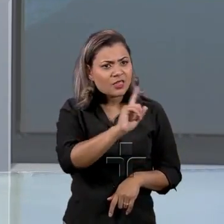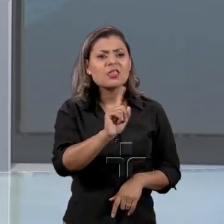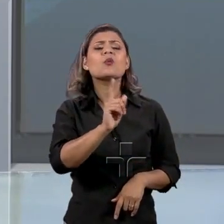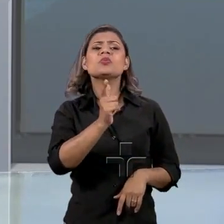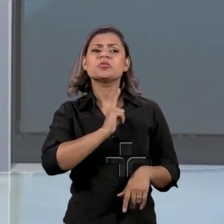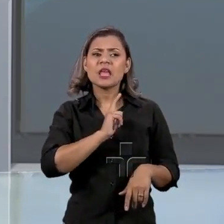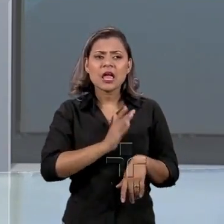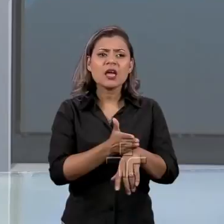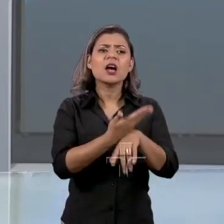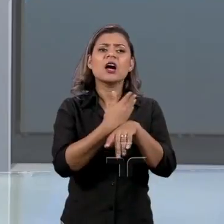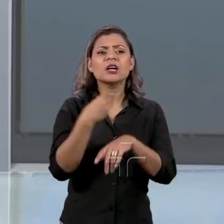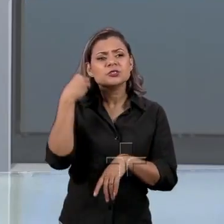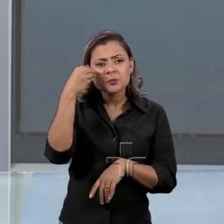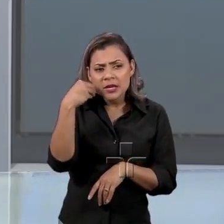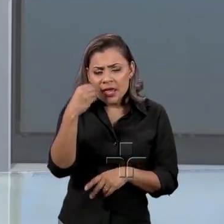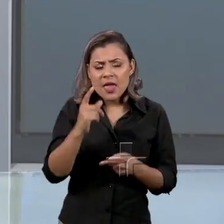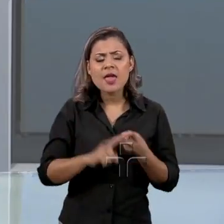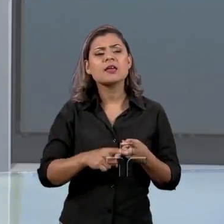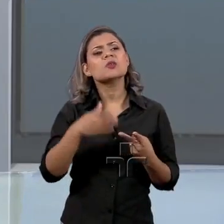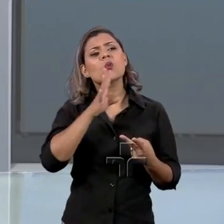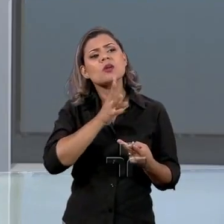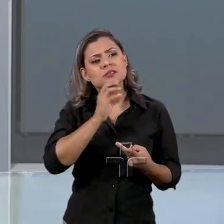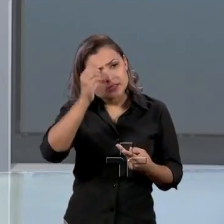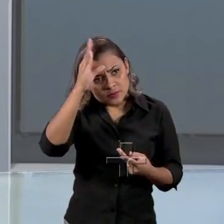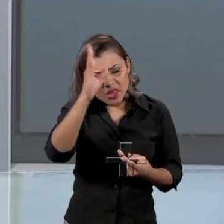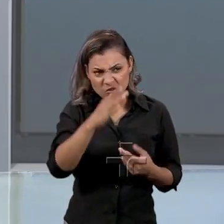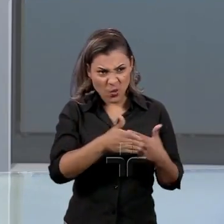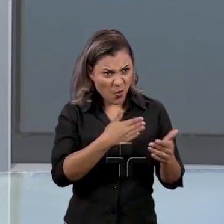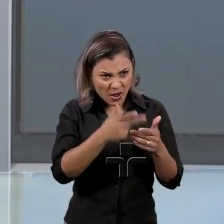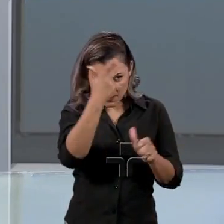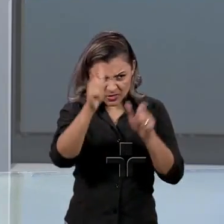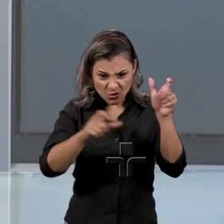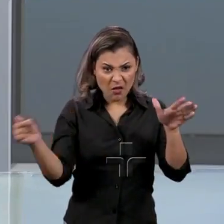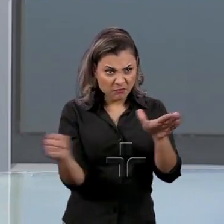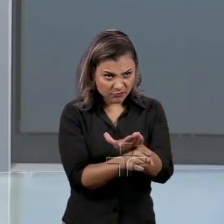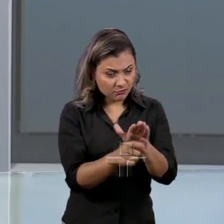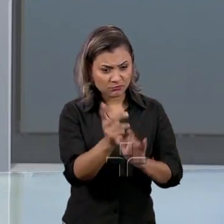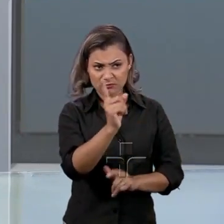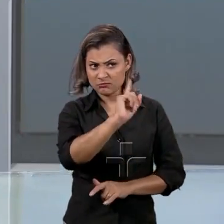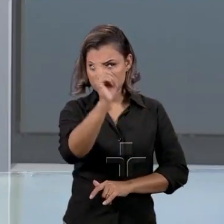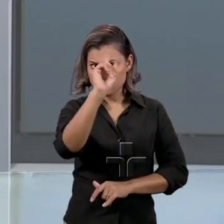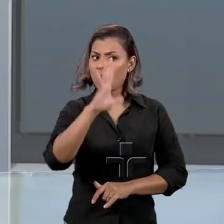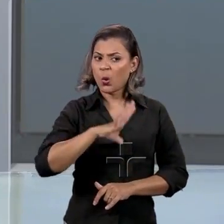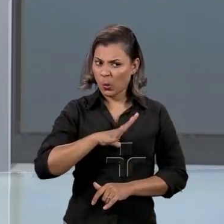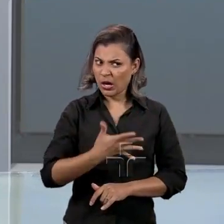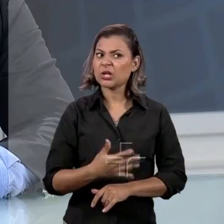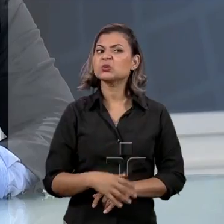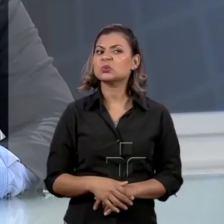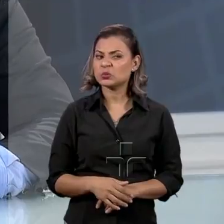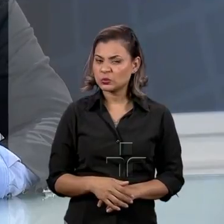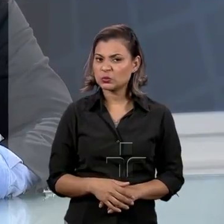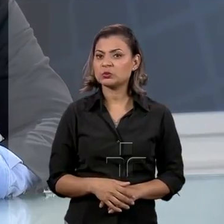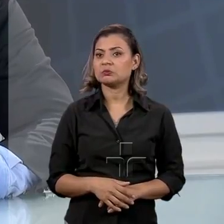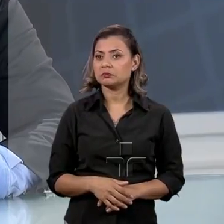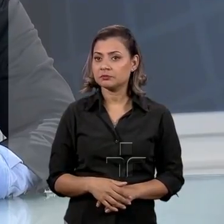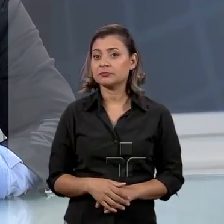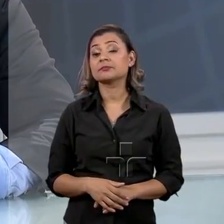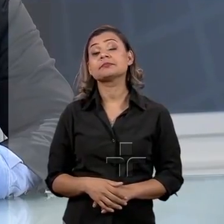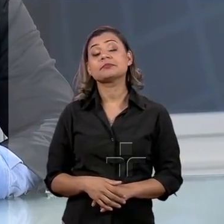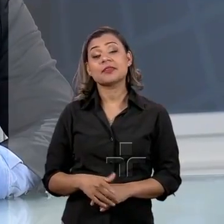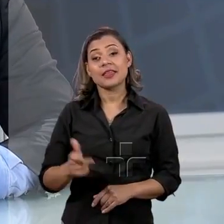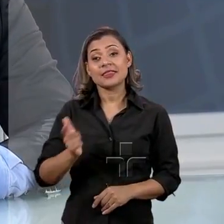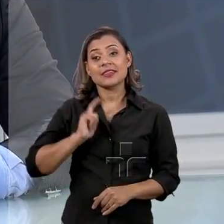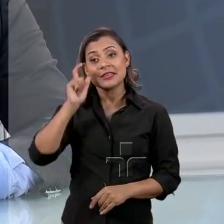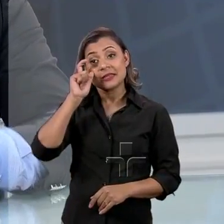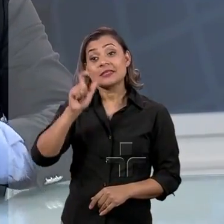know-how, tem uma... não é para qualquer um, realmente, eu acho corajoso. Tem uma dimensão interessante aí